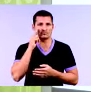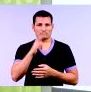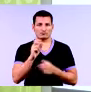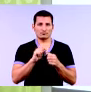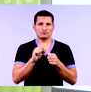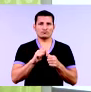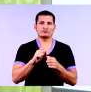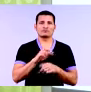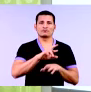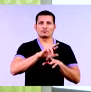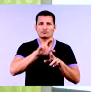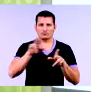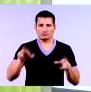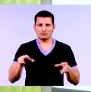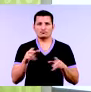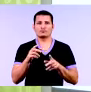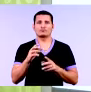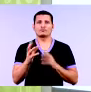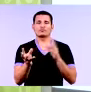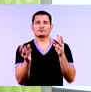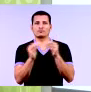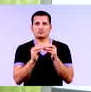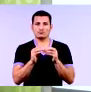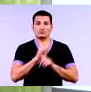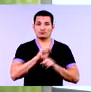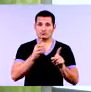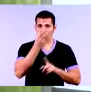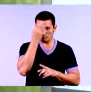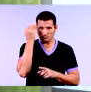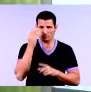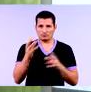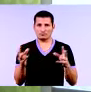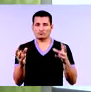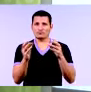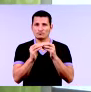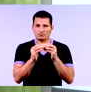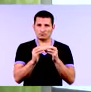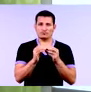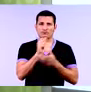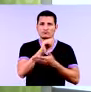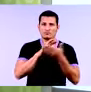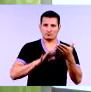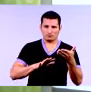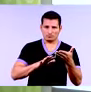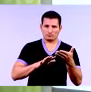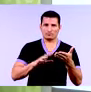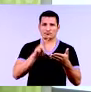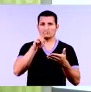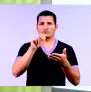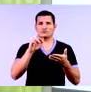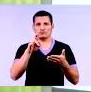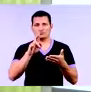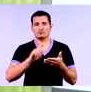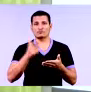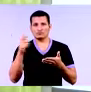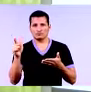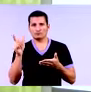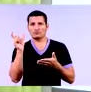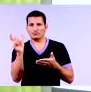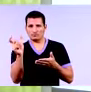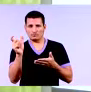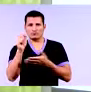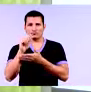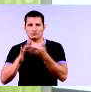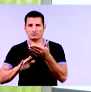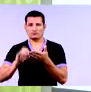várias concatenações. Não esqueçam, para concatenar um valor, um texto, uma variável, a outro valor,